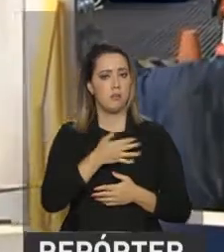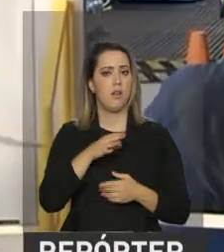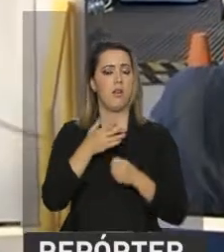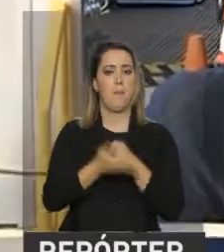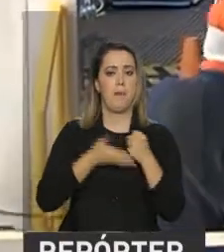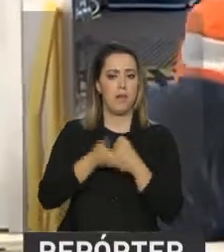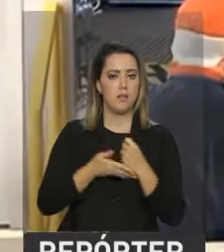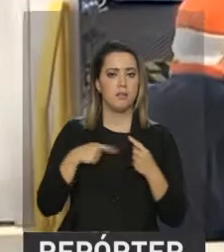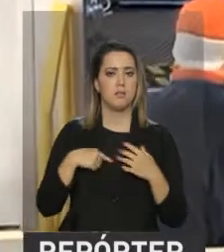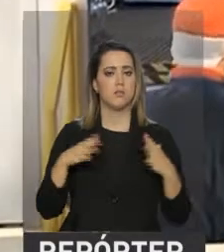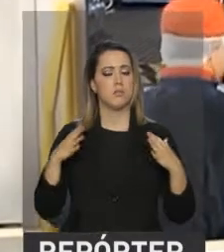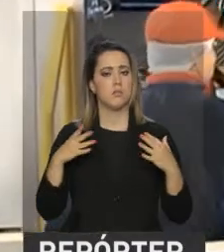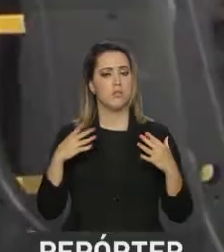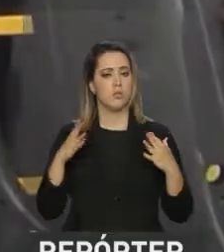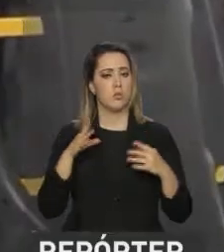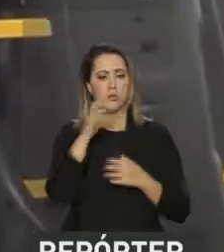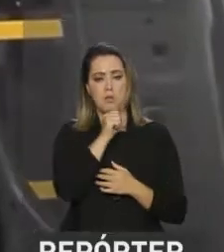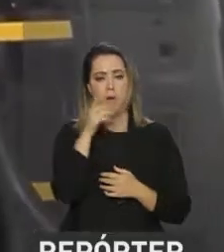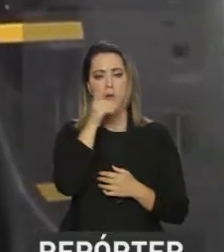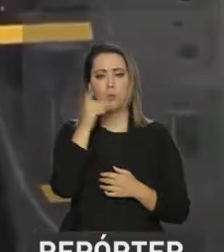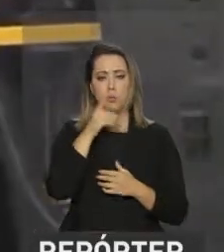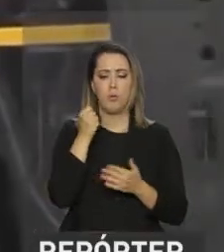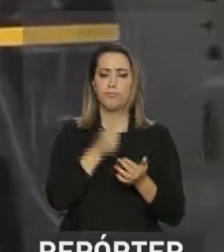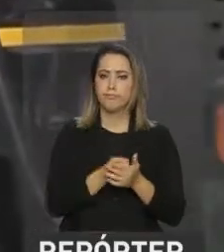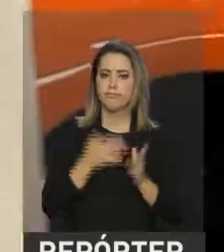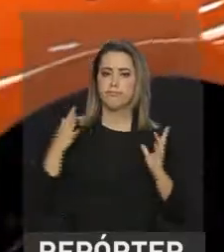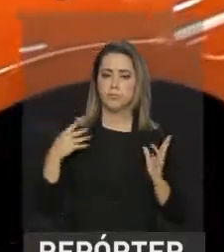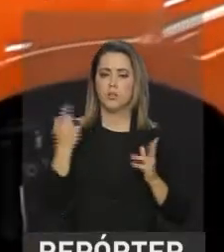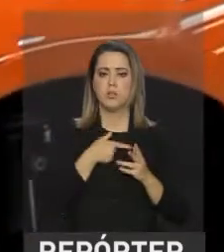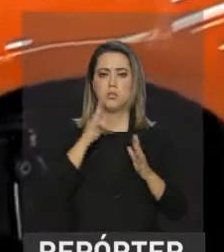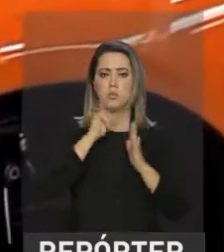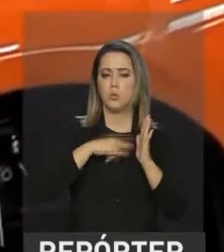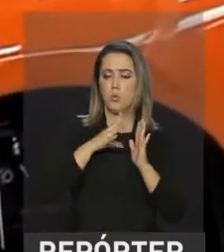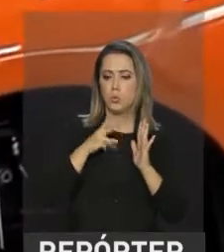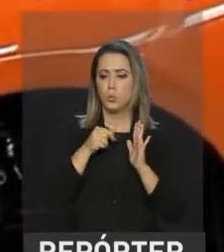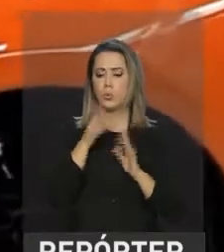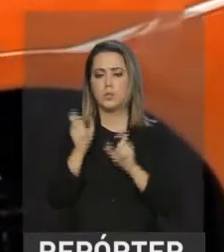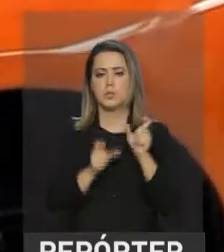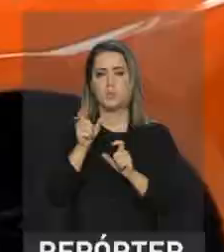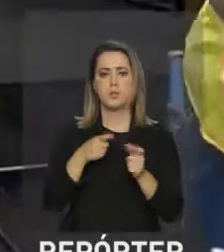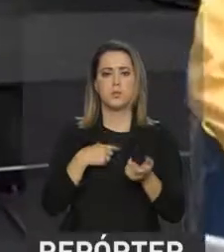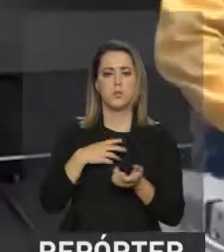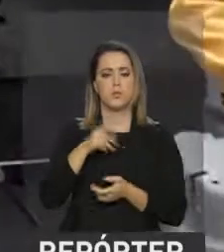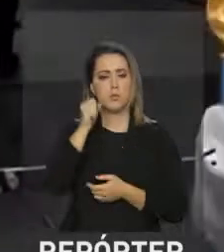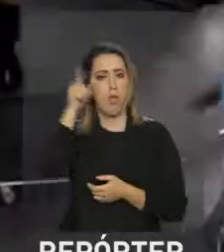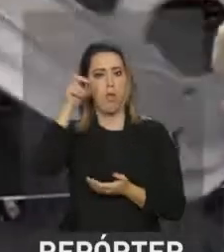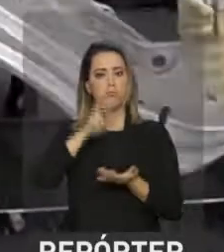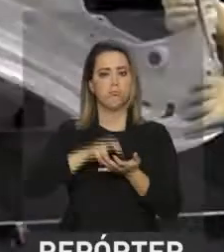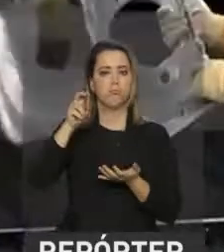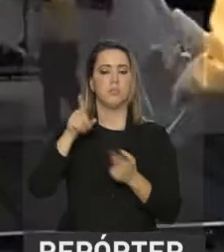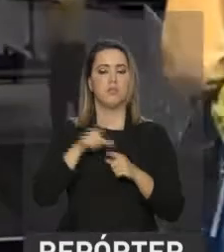13º repouso semanal remunerado queremos formalizar todos os trabalhadores brasileiros que acordam e